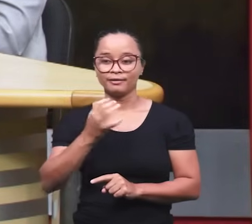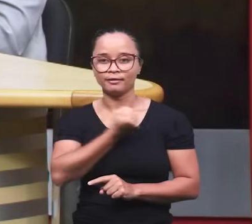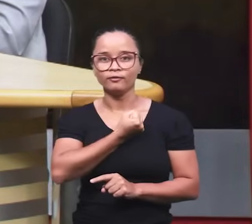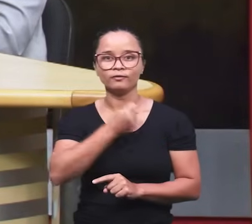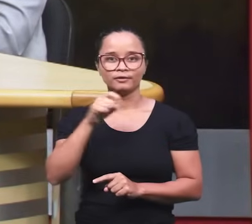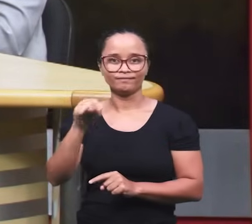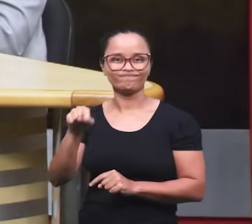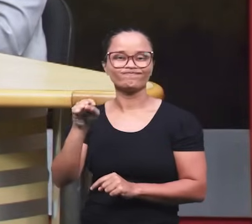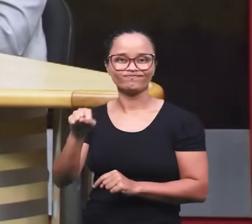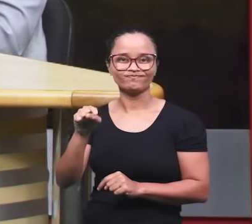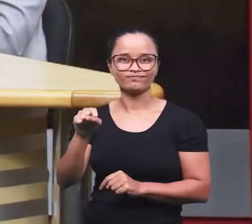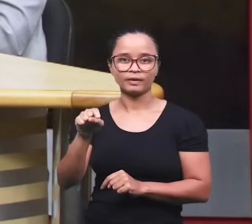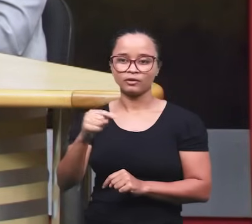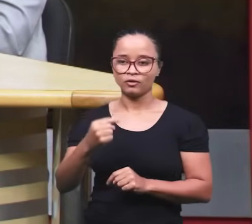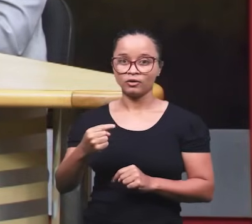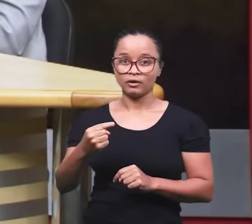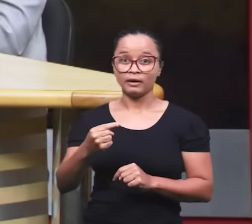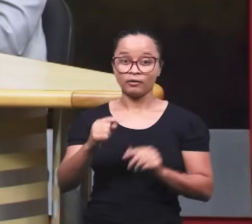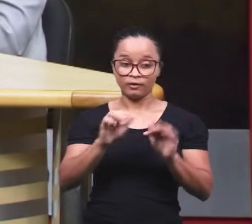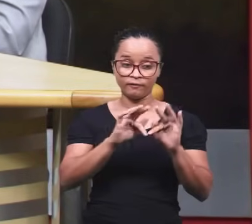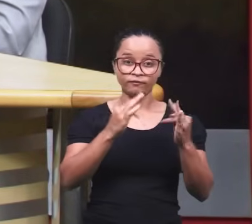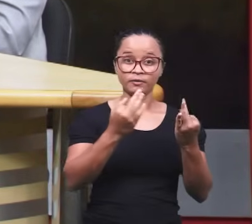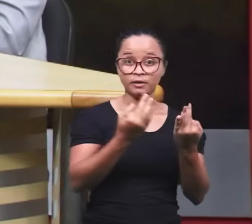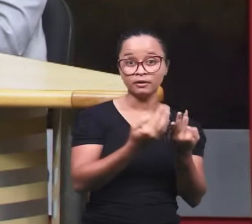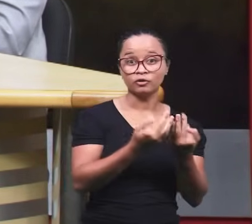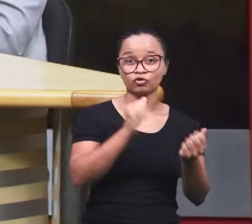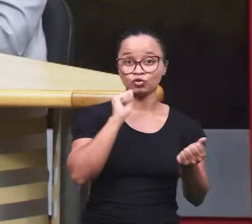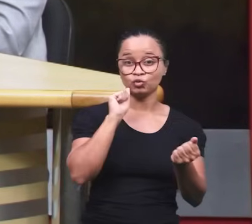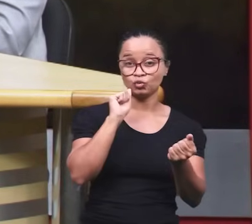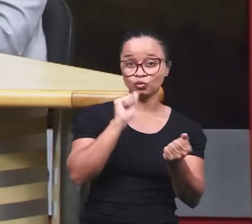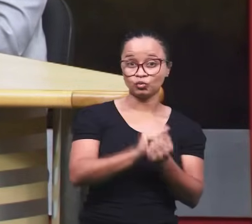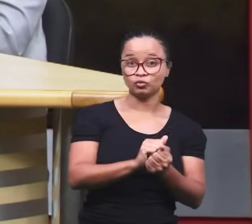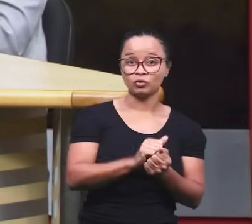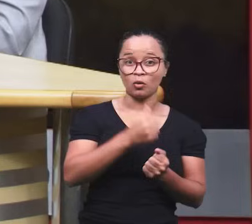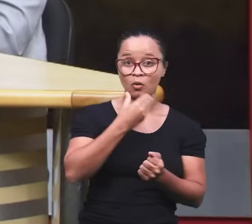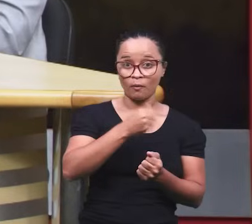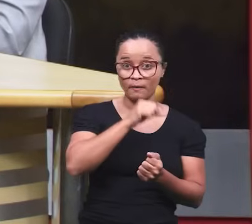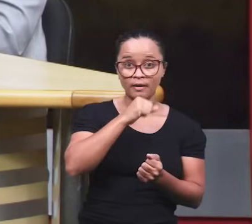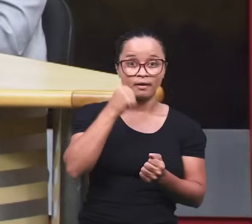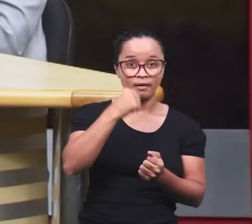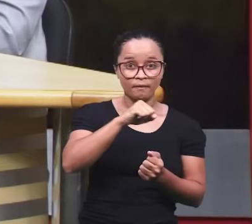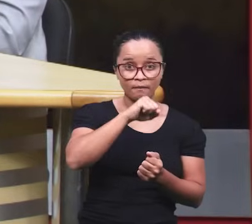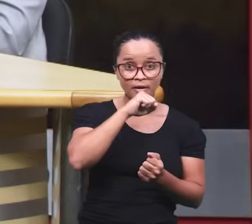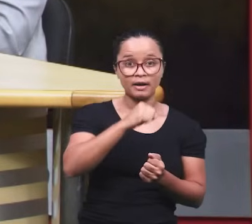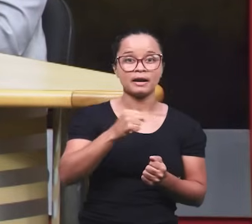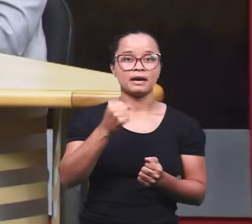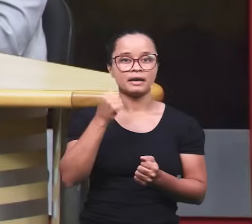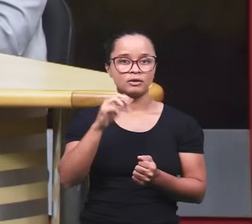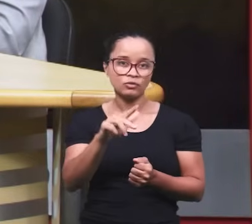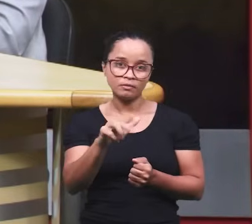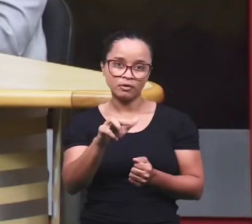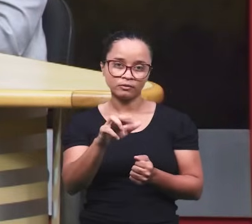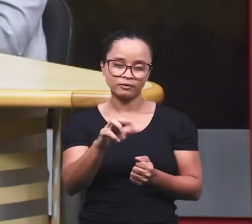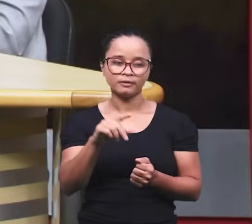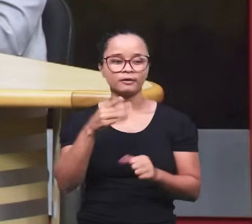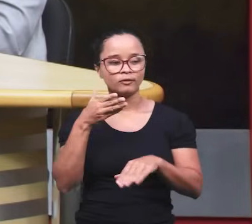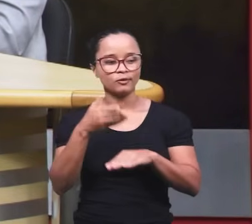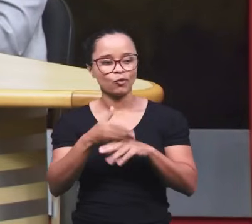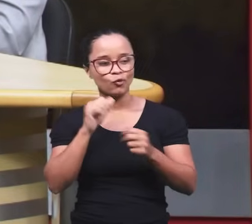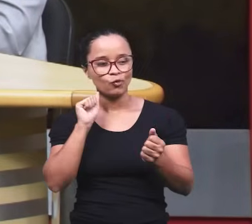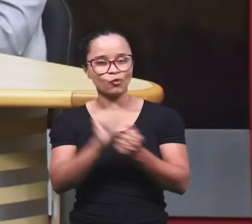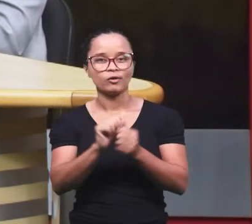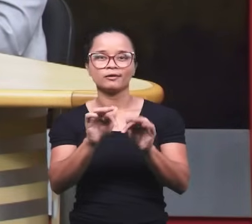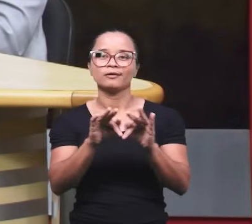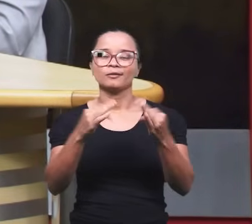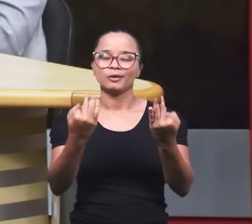e não foi salva sozinha Teu pai tua mãe teus irmãos e tuas irmãs entrem com você na